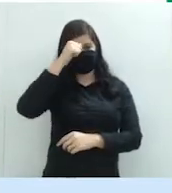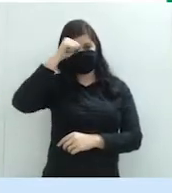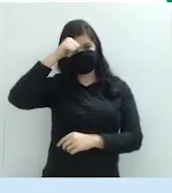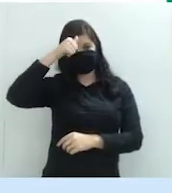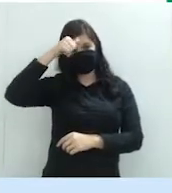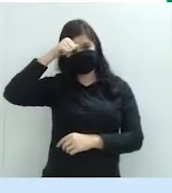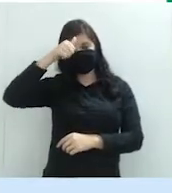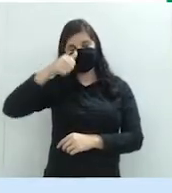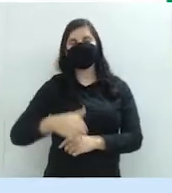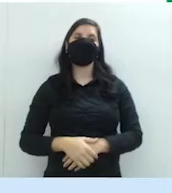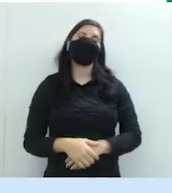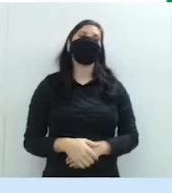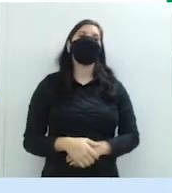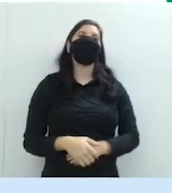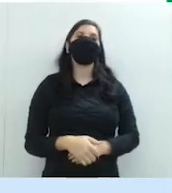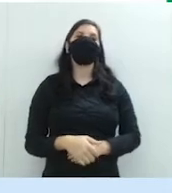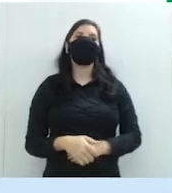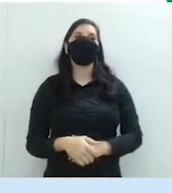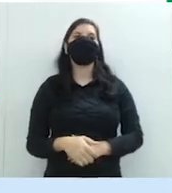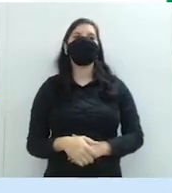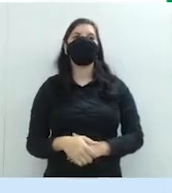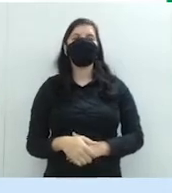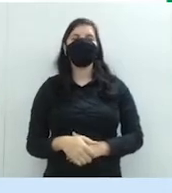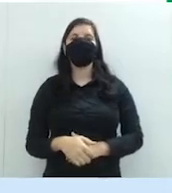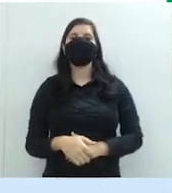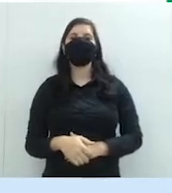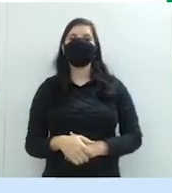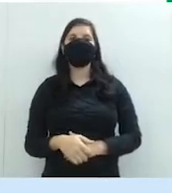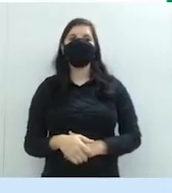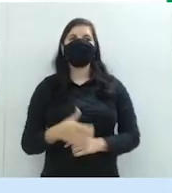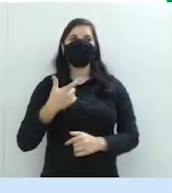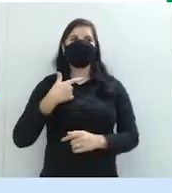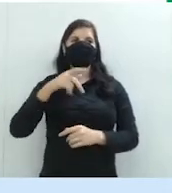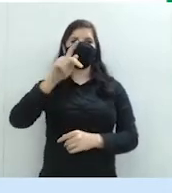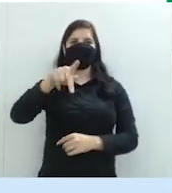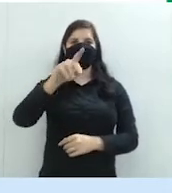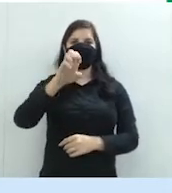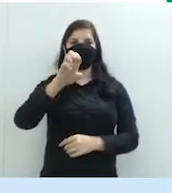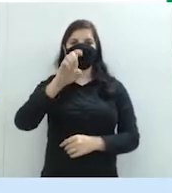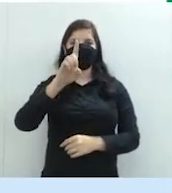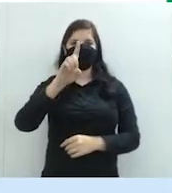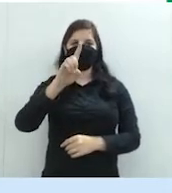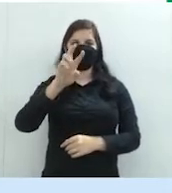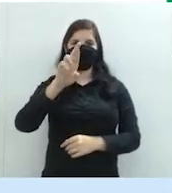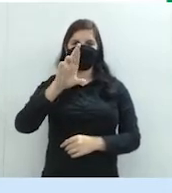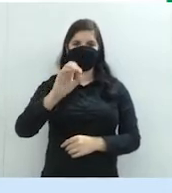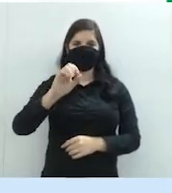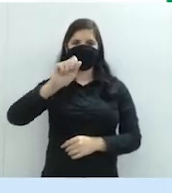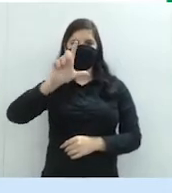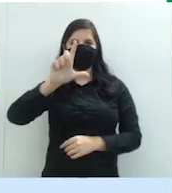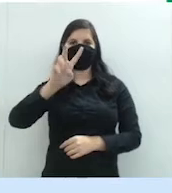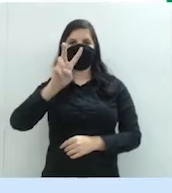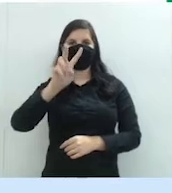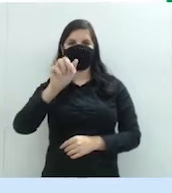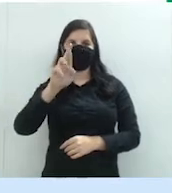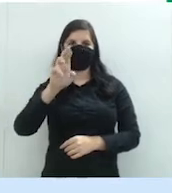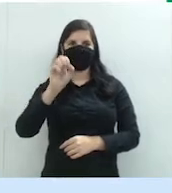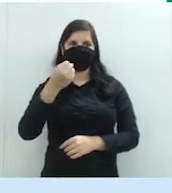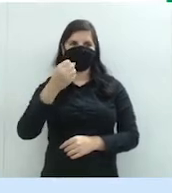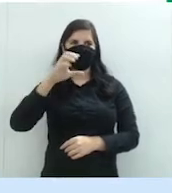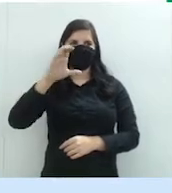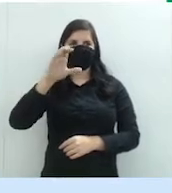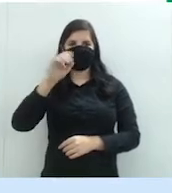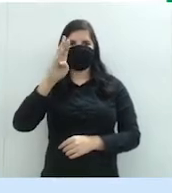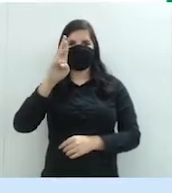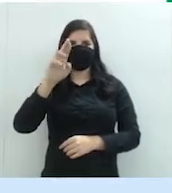caminho para as Índias. Então, Pedro Álvares Cabral, o nosso